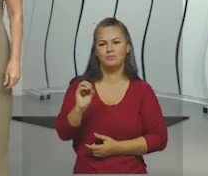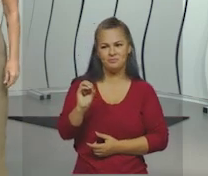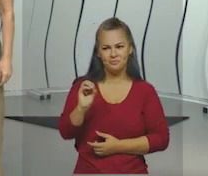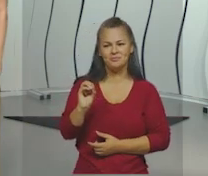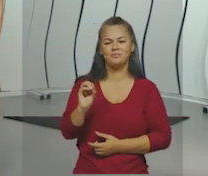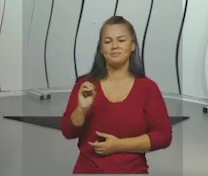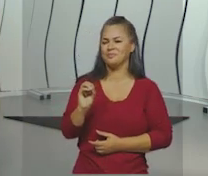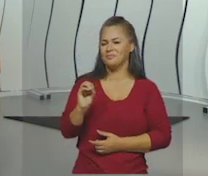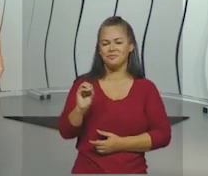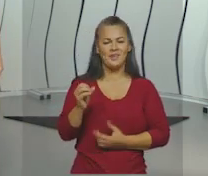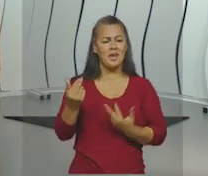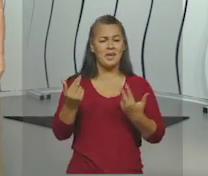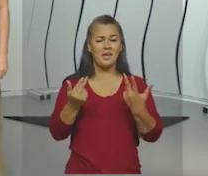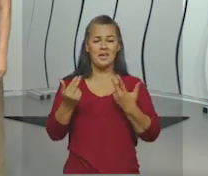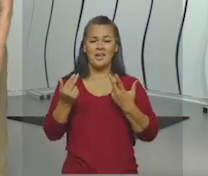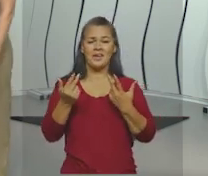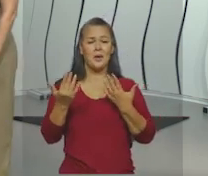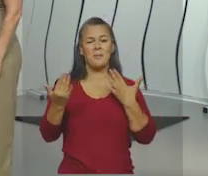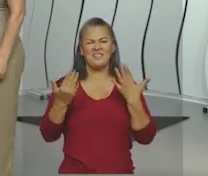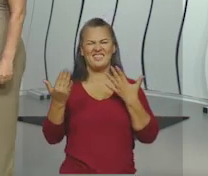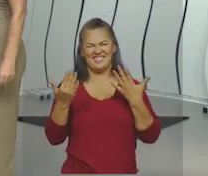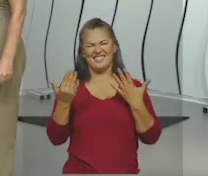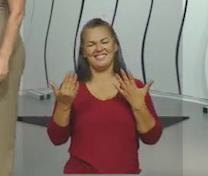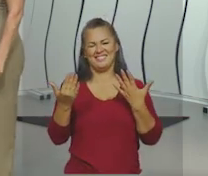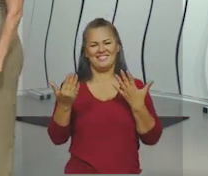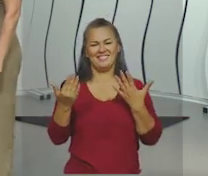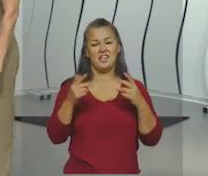olho funciona como uma máquina fotográfica.